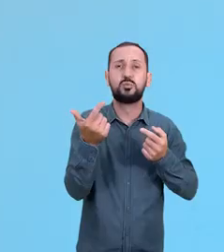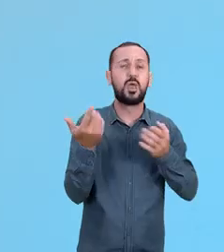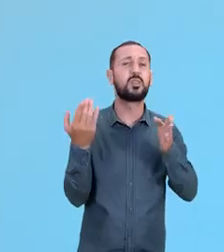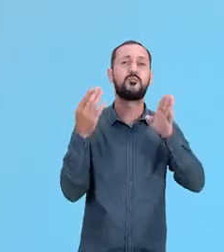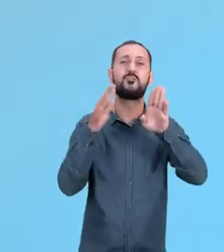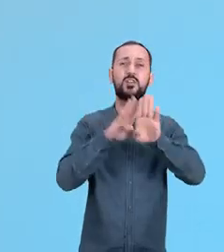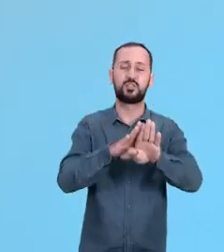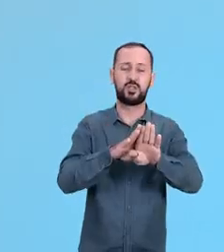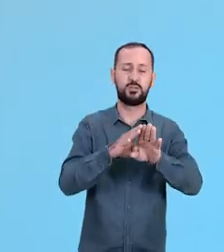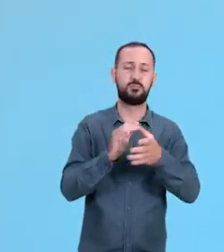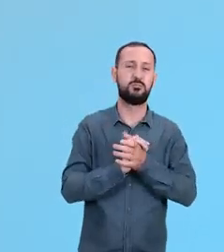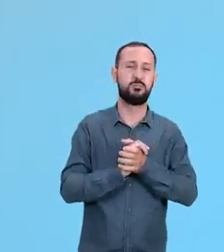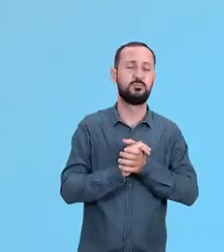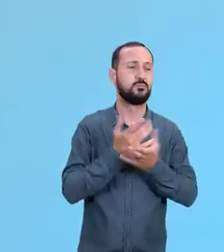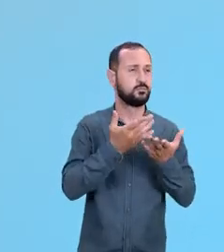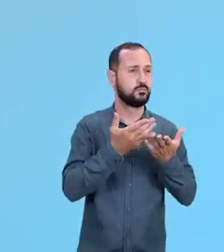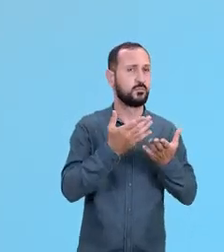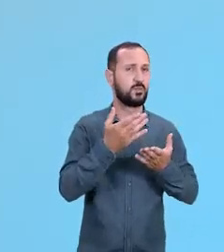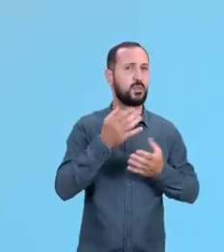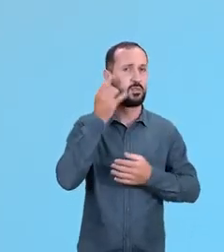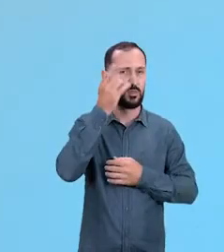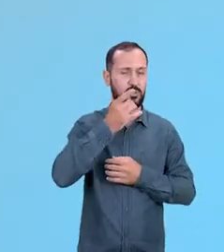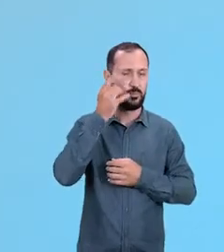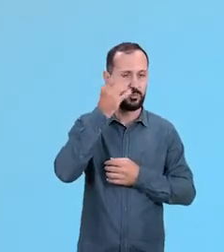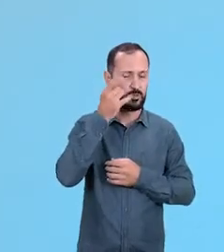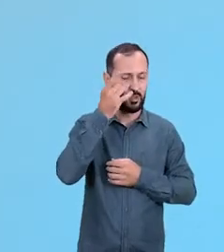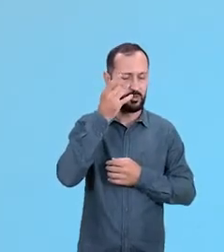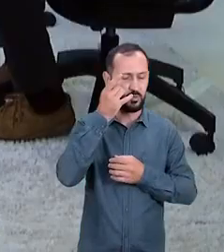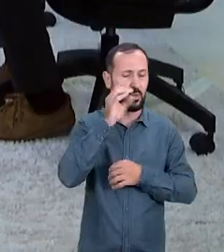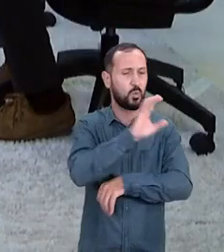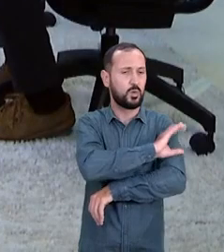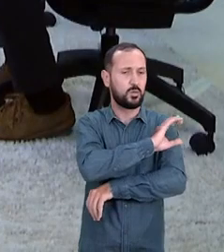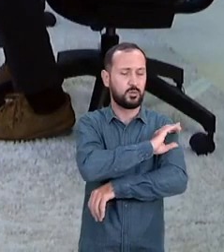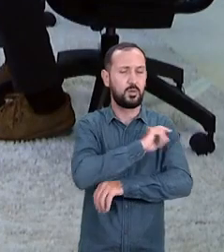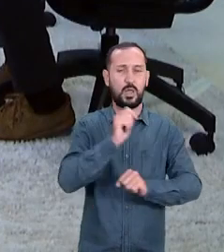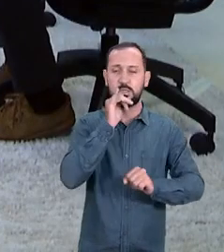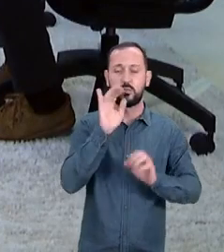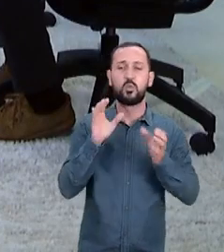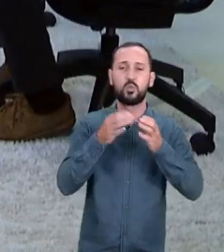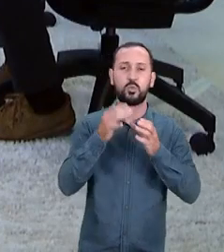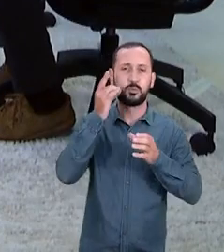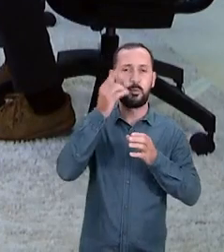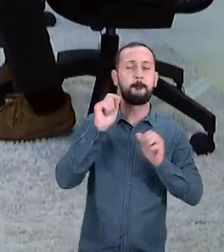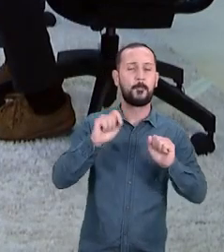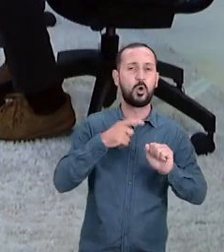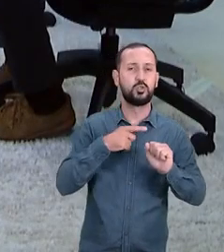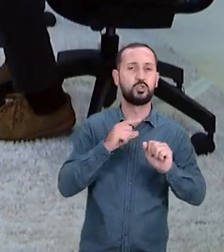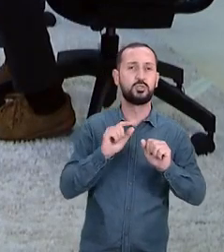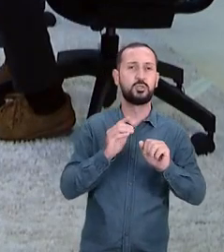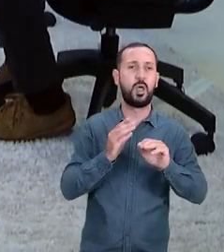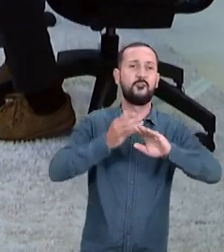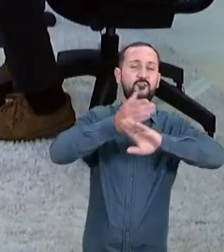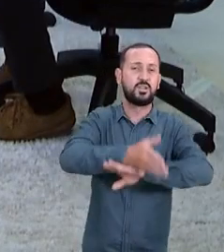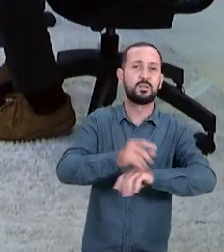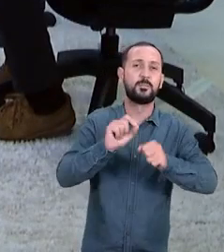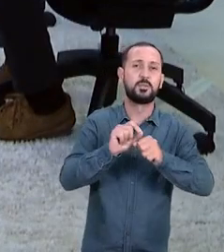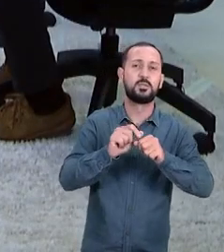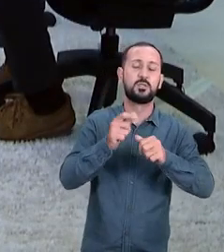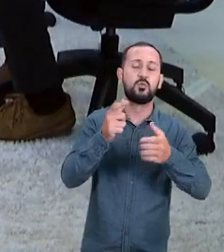fechado. Deputado Renato, como presidente da frente, coordenador da frente, a frente pode atuar para que realmente essas que